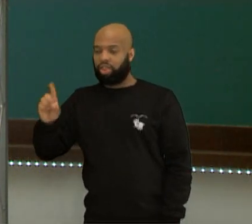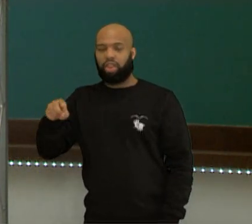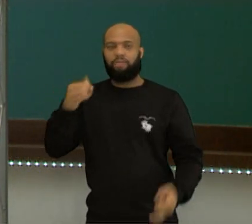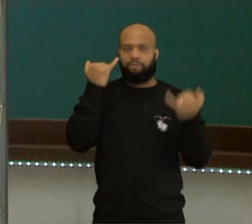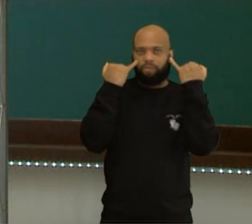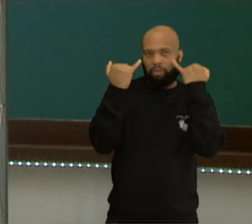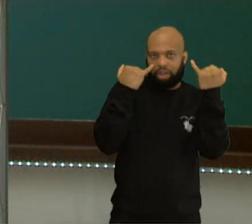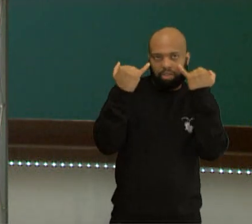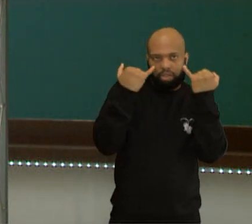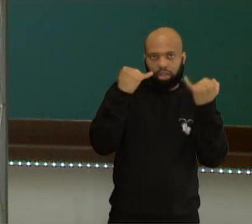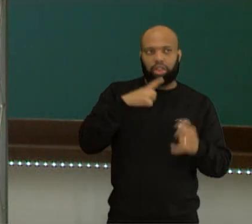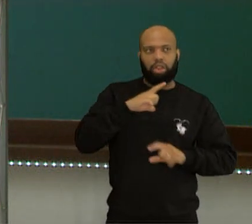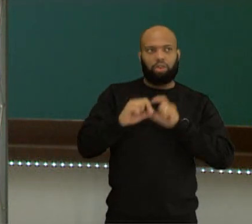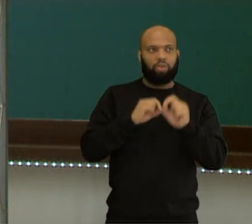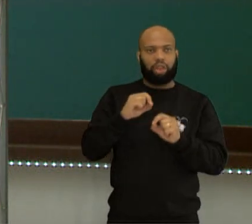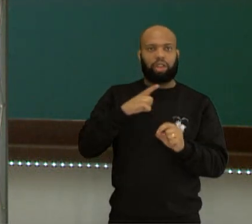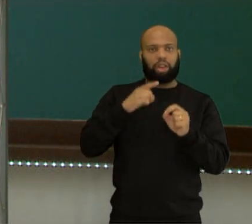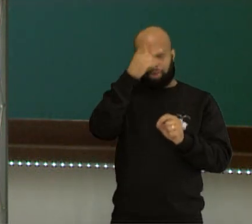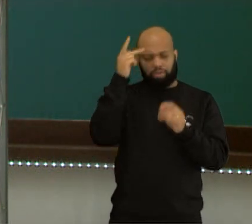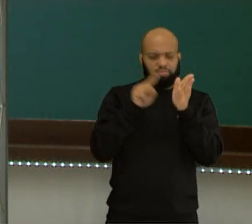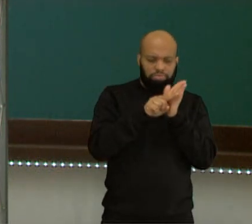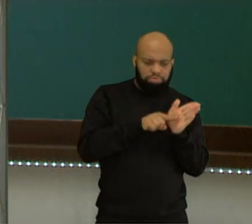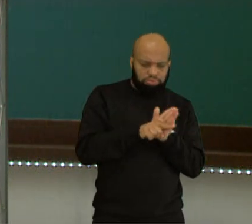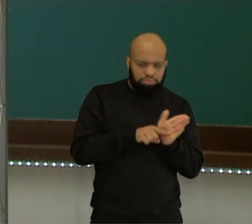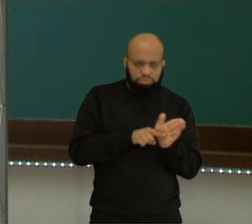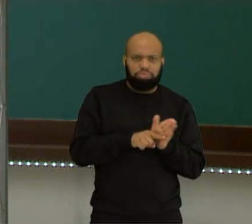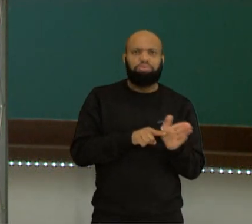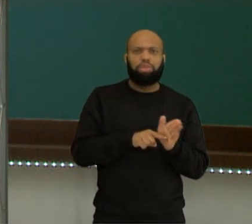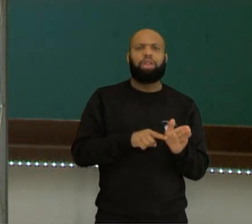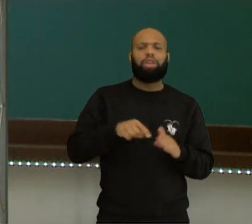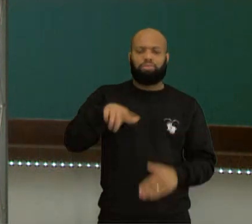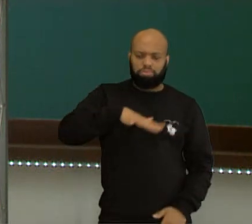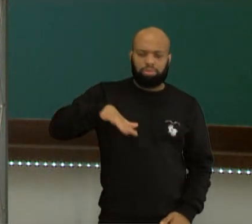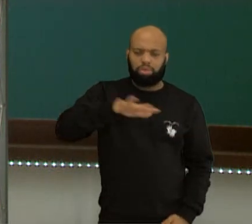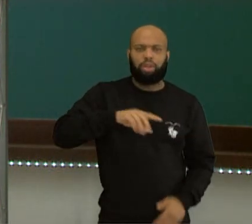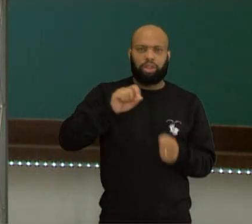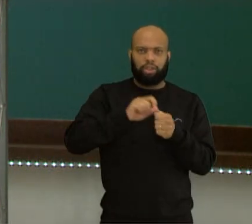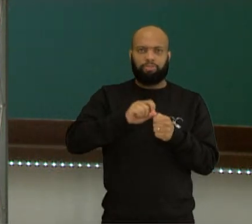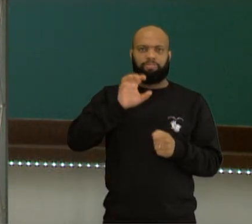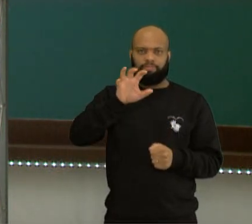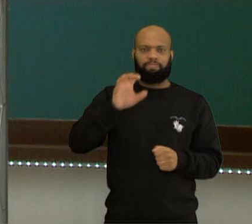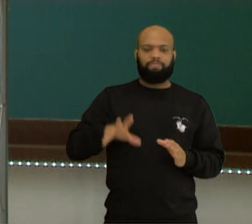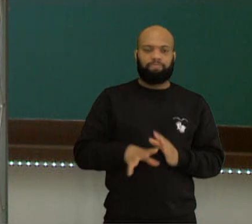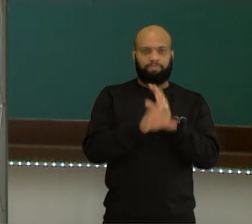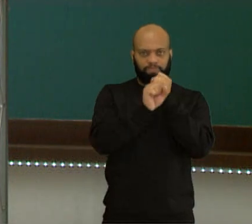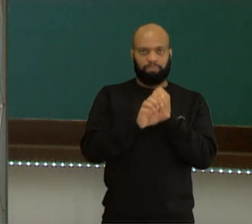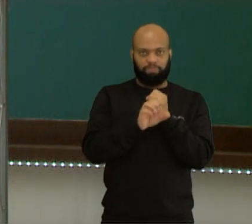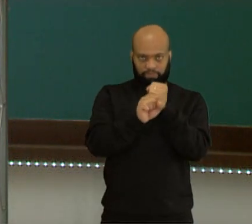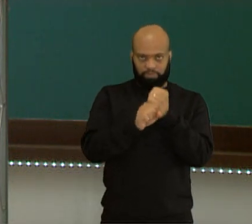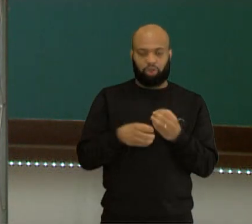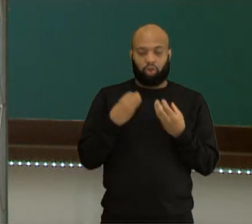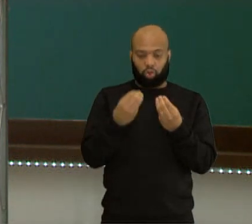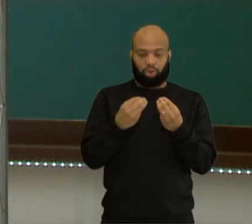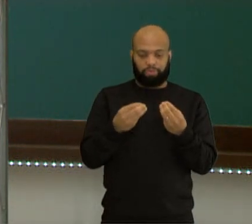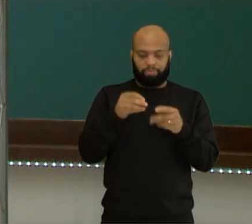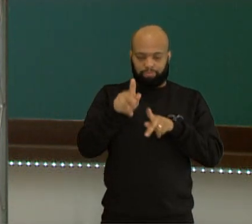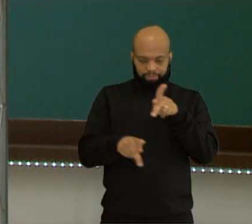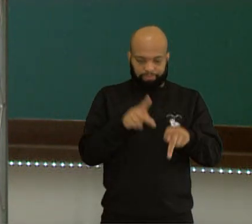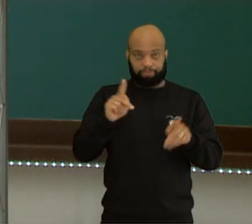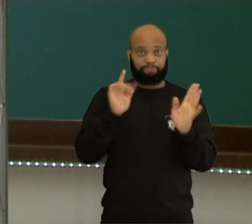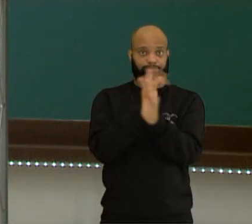feitos, previsões por pessoas especialistas da área, né? Que fazem essa previsão aí, como a população urbana vem crescendo